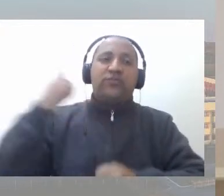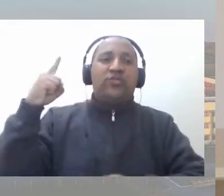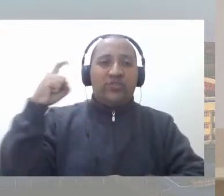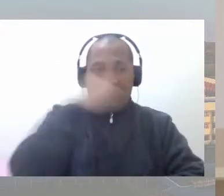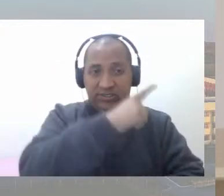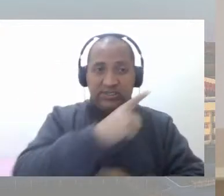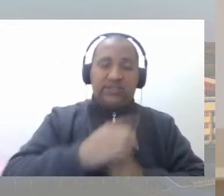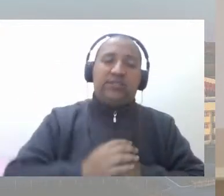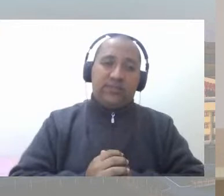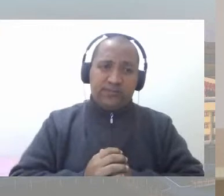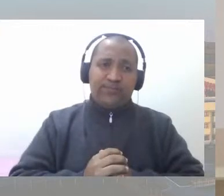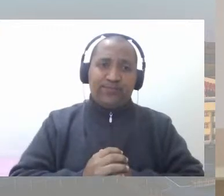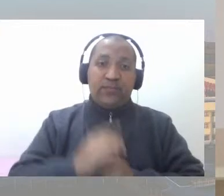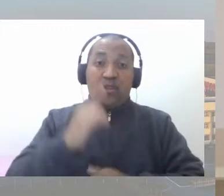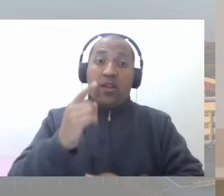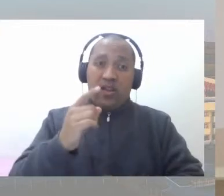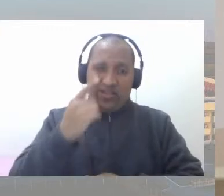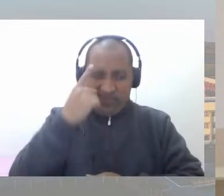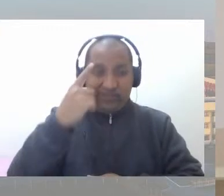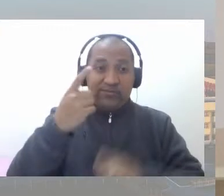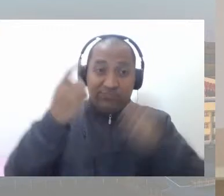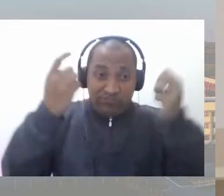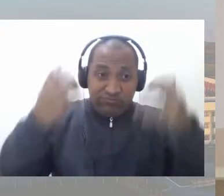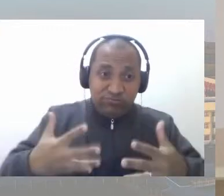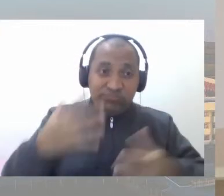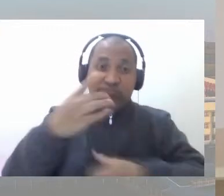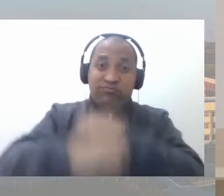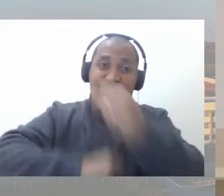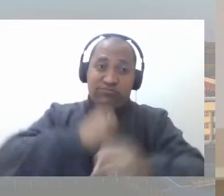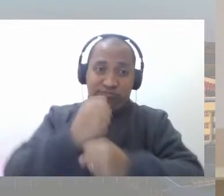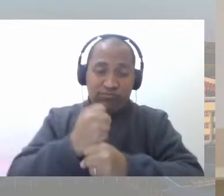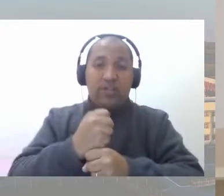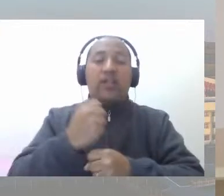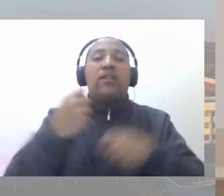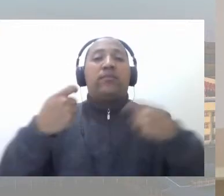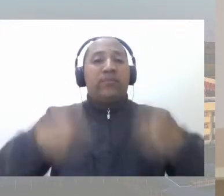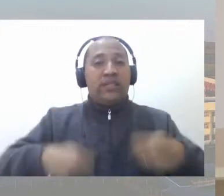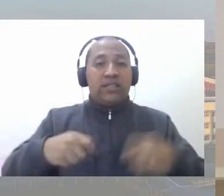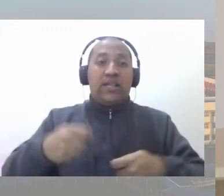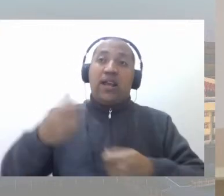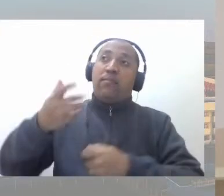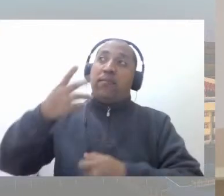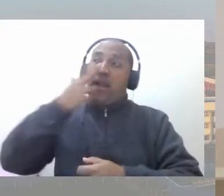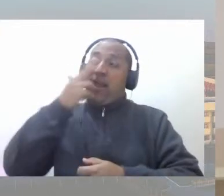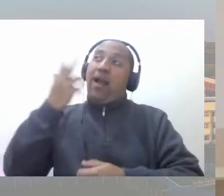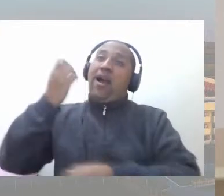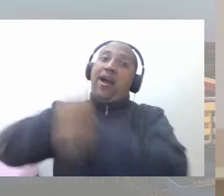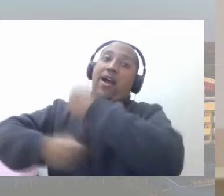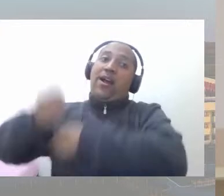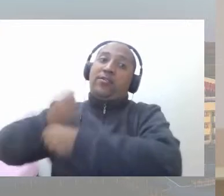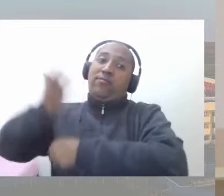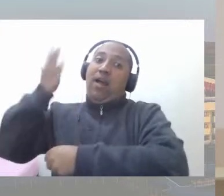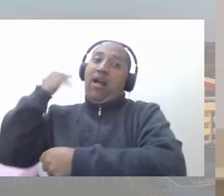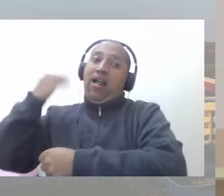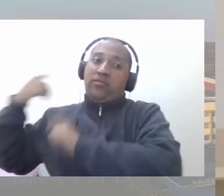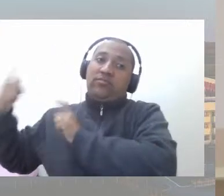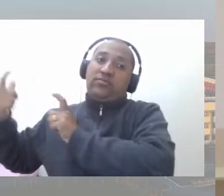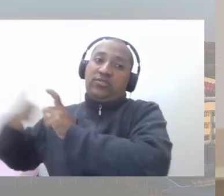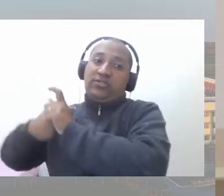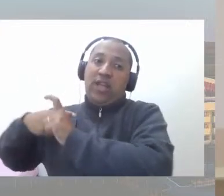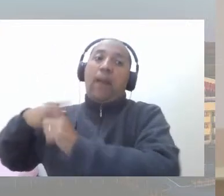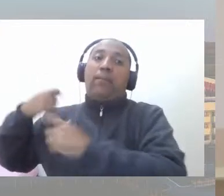Porque, como eu falei, é um ano que a gente ainda tem que se reportar para o ano passado. Tá? E eu falo isso